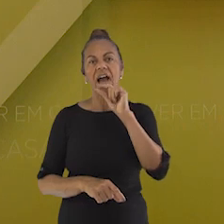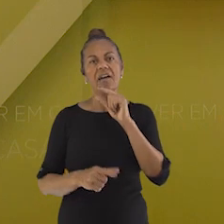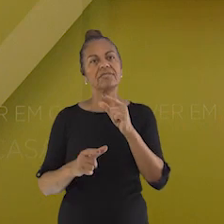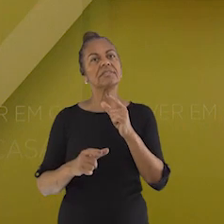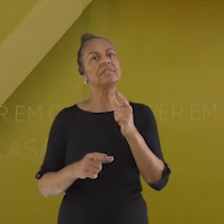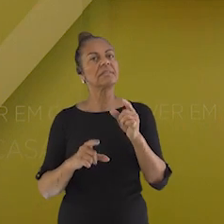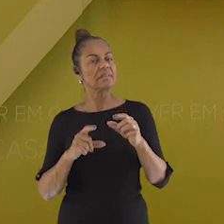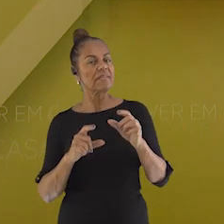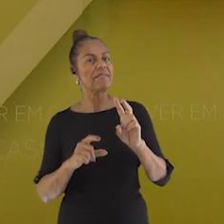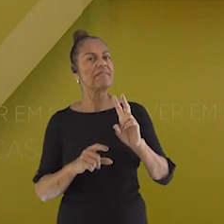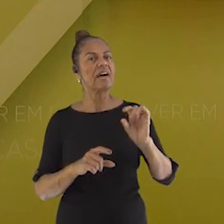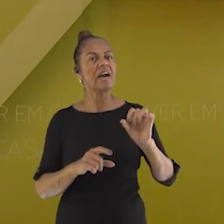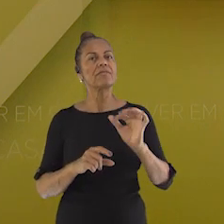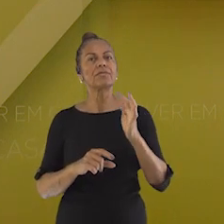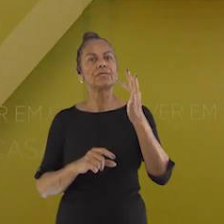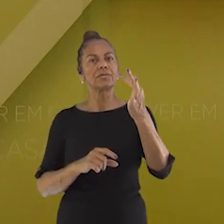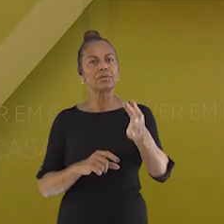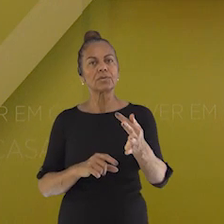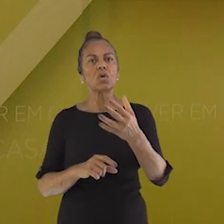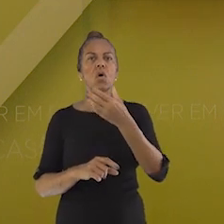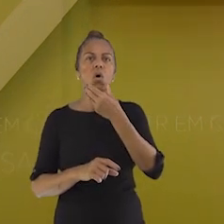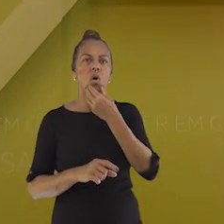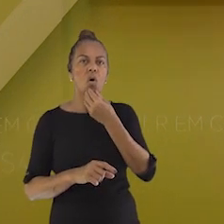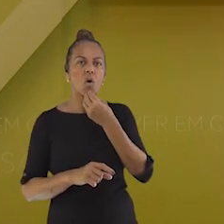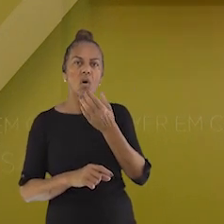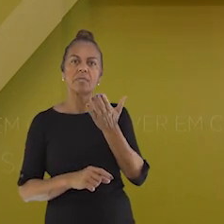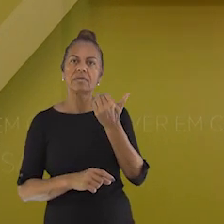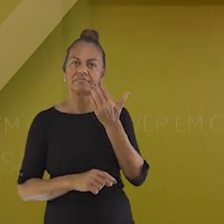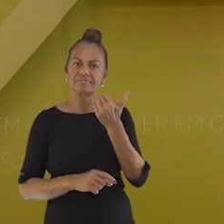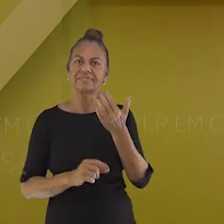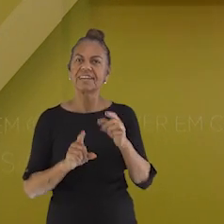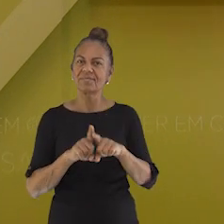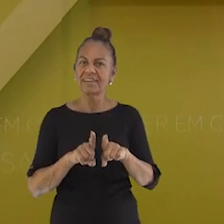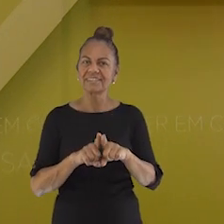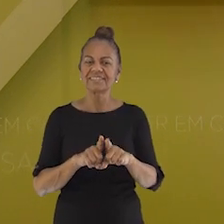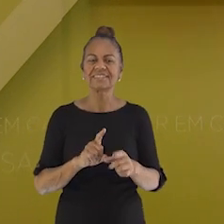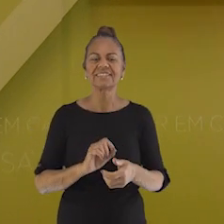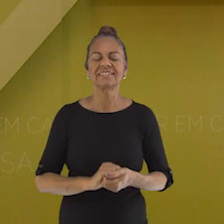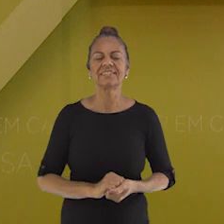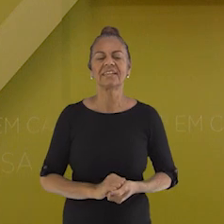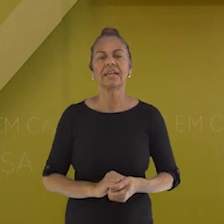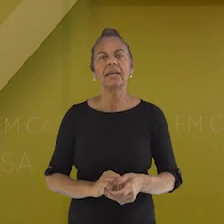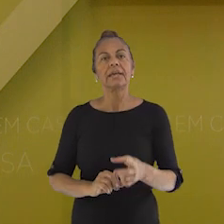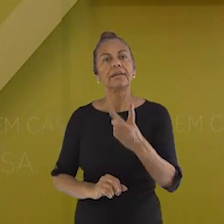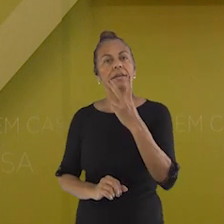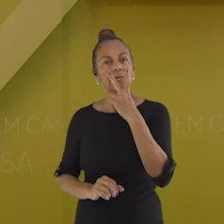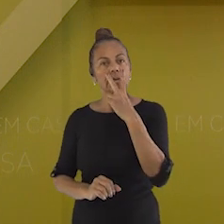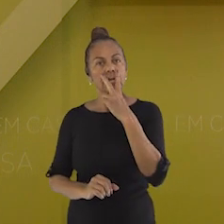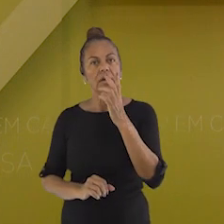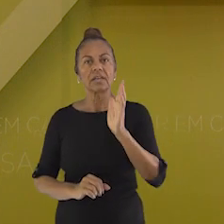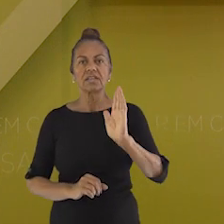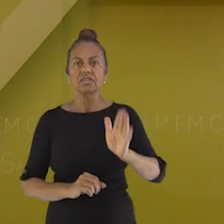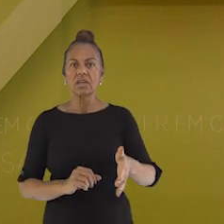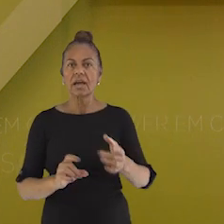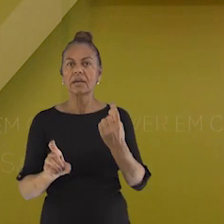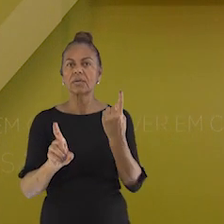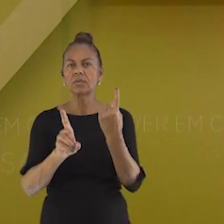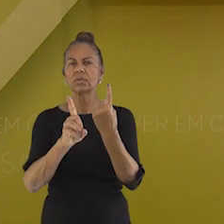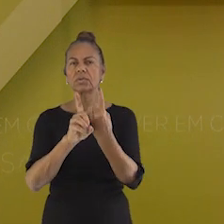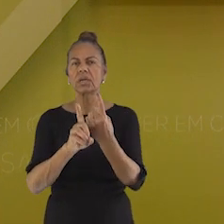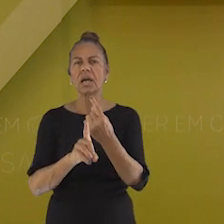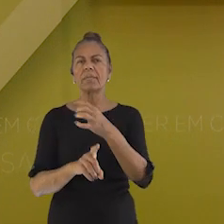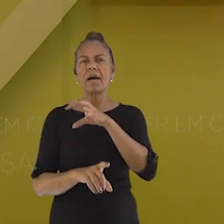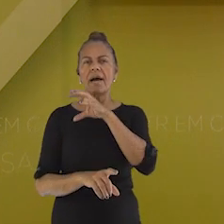serão consumidos pelo homem. Em Vitória, infelizmente, já encontramos algumas